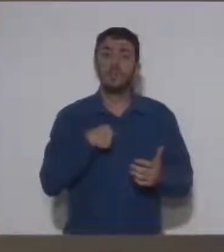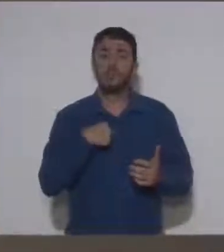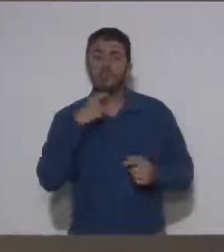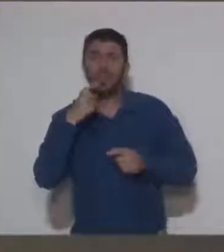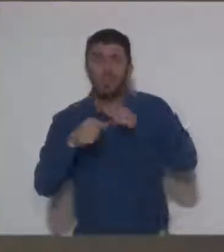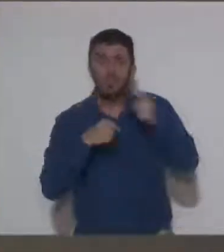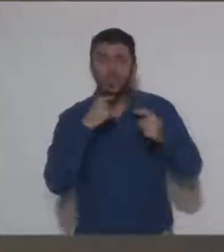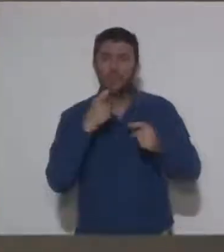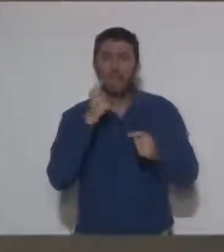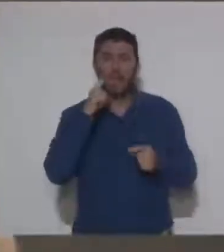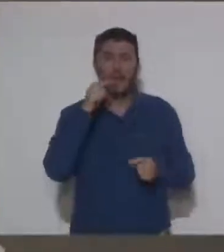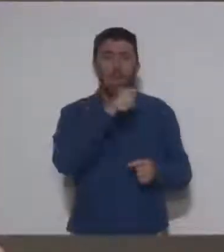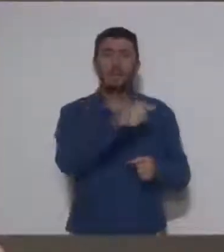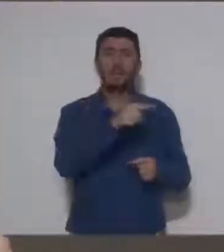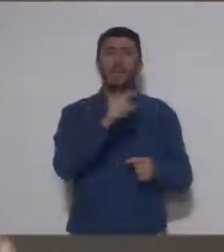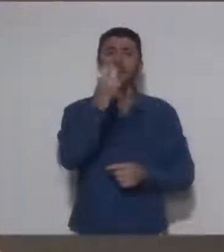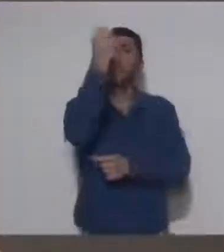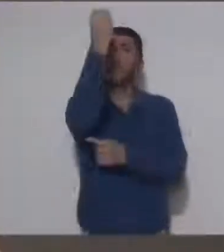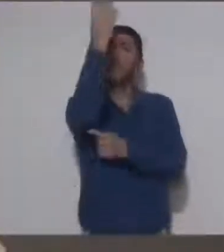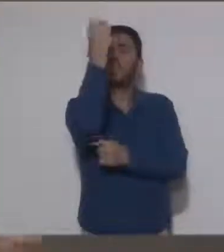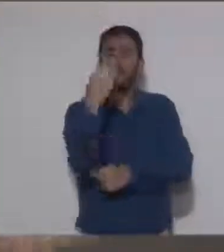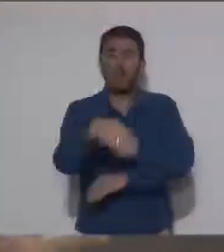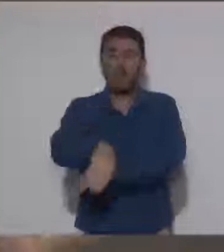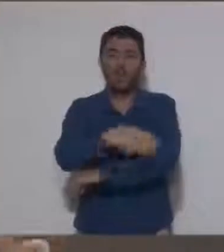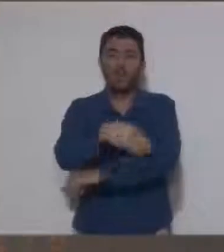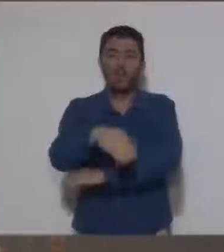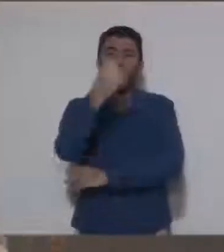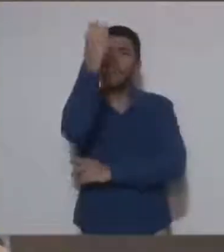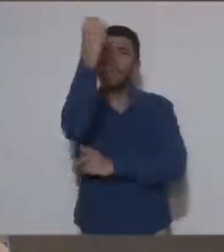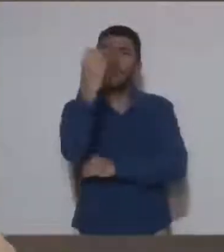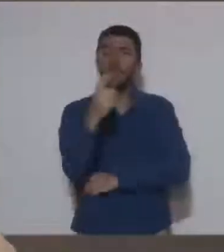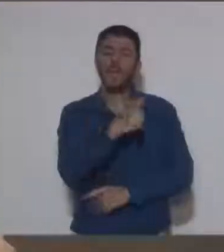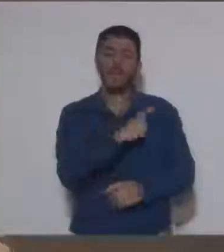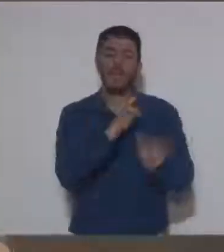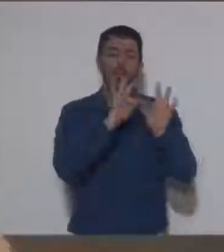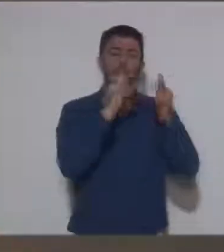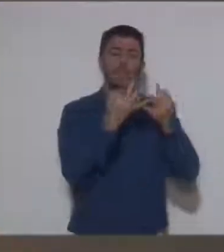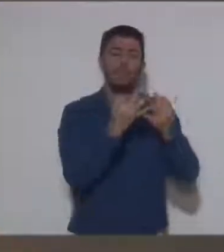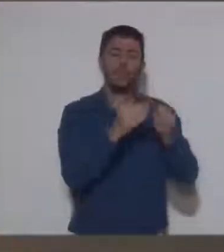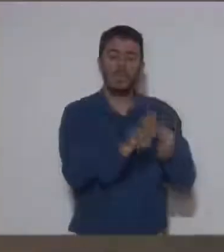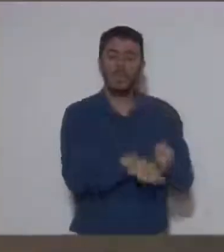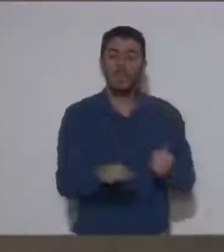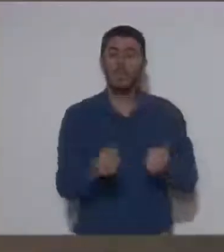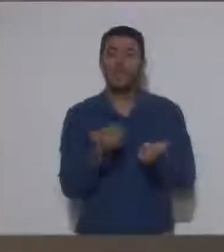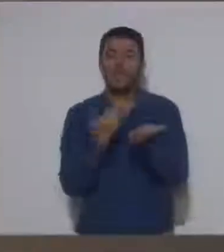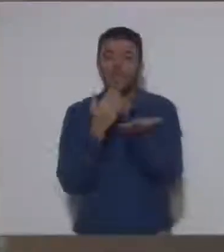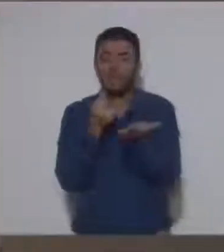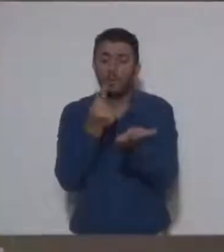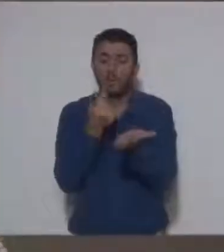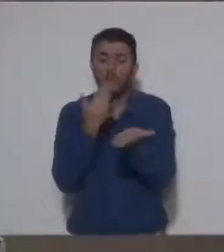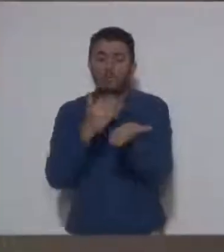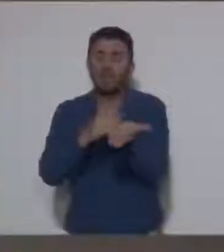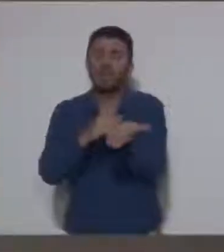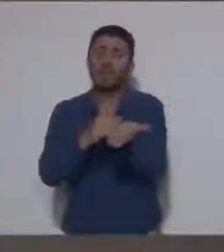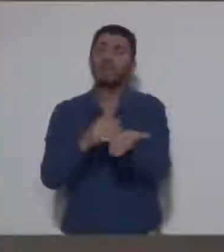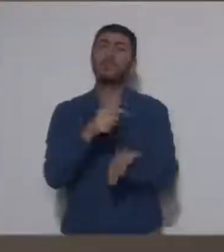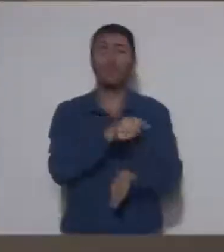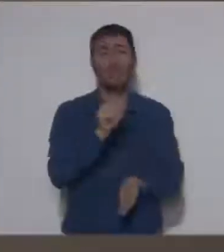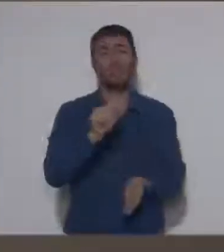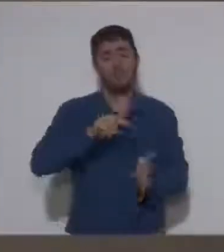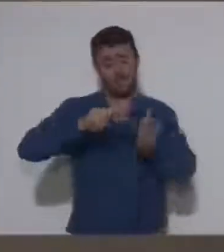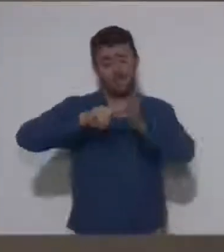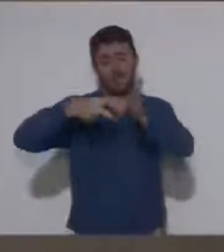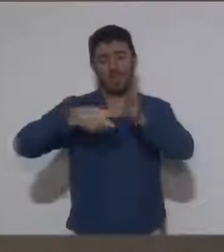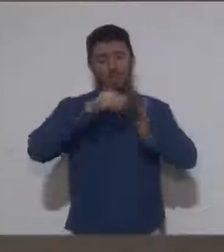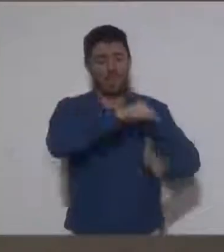tem algumas famílias ali com a criança fazendo um trabalho que aquilo ali é, infelizmente, um trabalho infantil. Então, que a gente possa cuidar, de fato, do jovem. Eu já venho